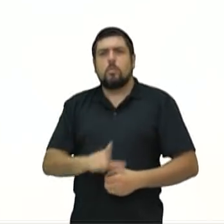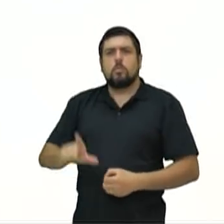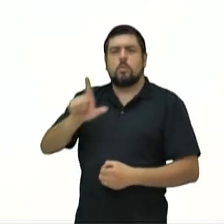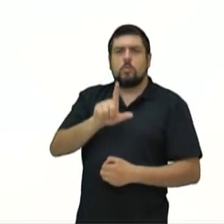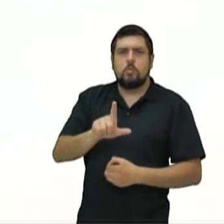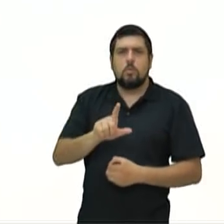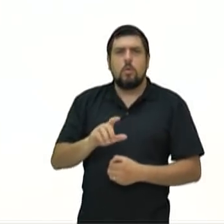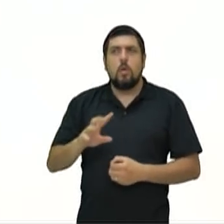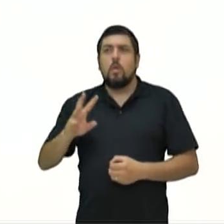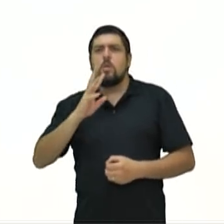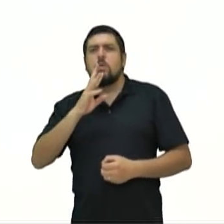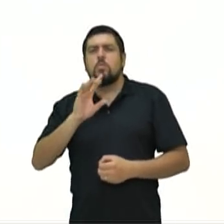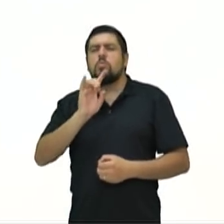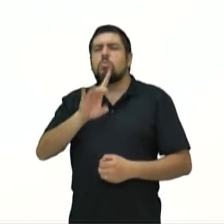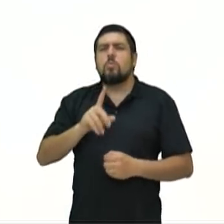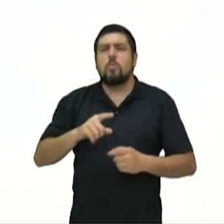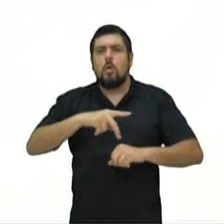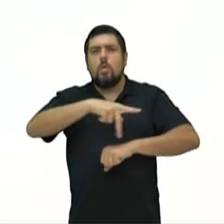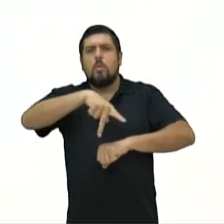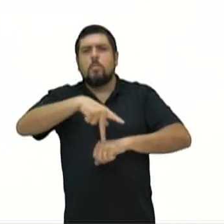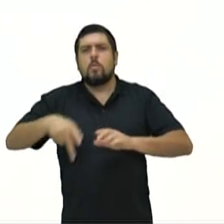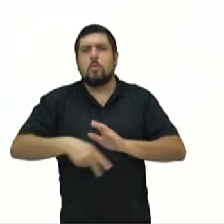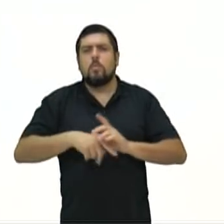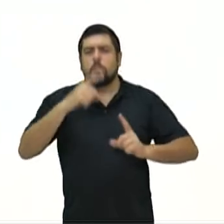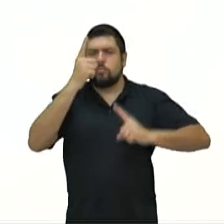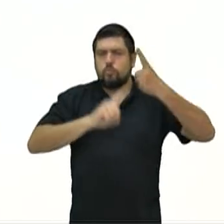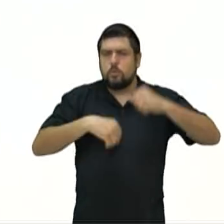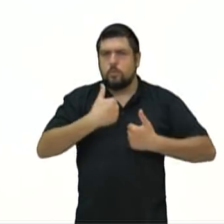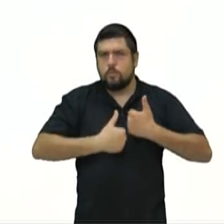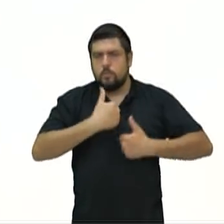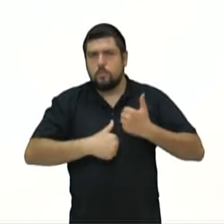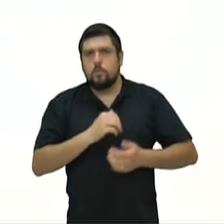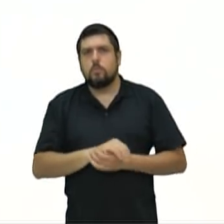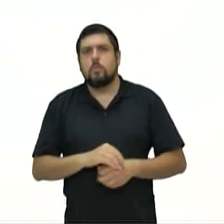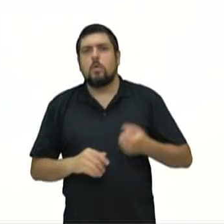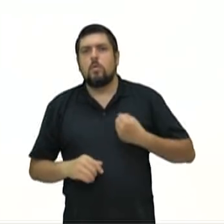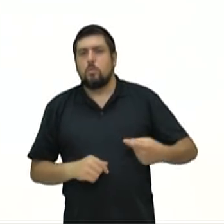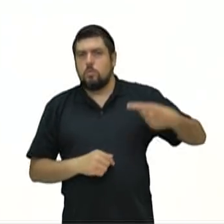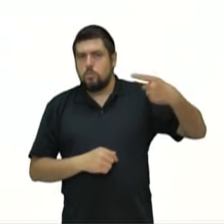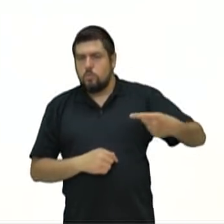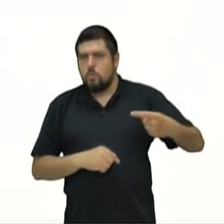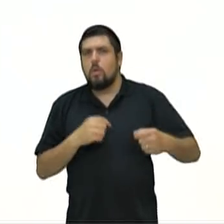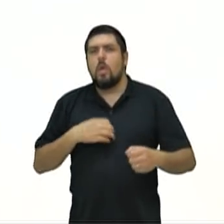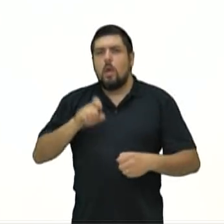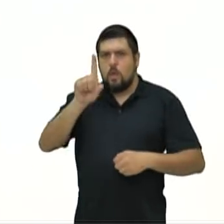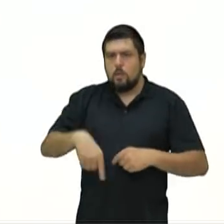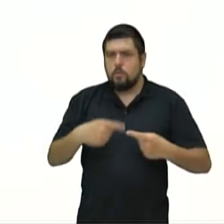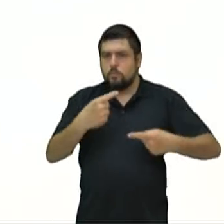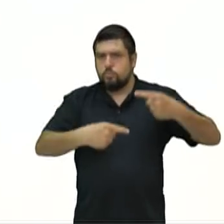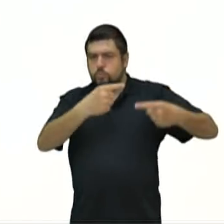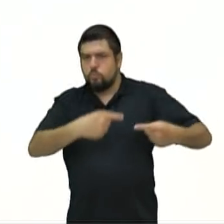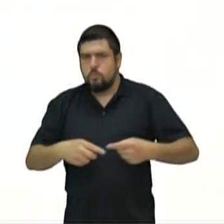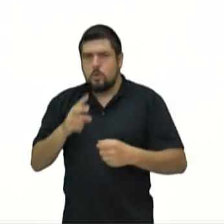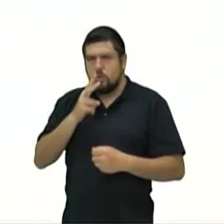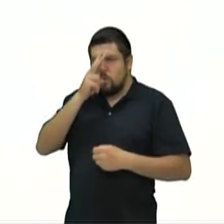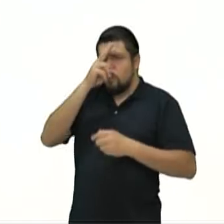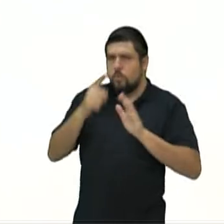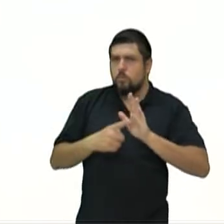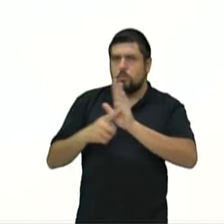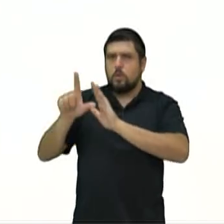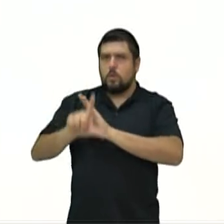e não conhecidos somente como o país do carnaval e do futebol. 1. O autor apresenta um argumento forte para a divulgação da literatura brasileira. Qual